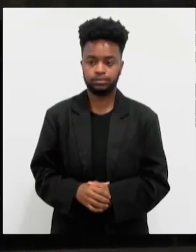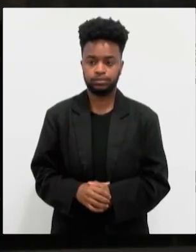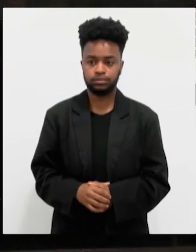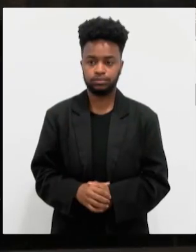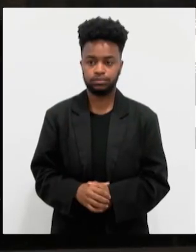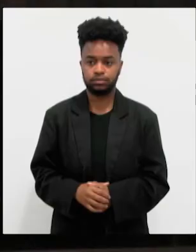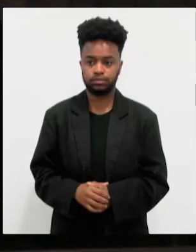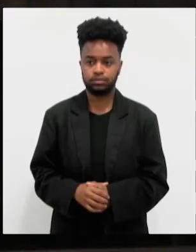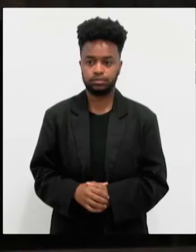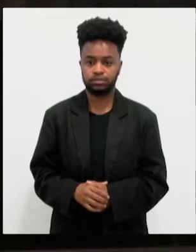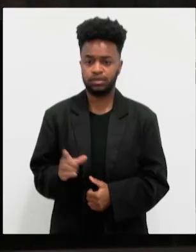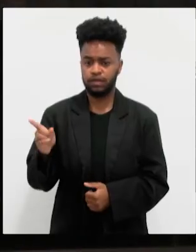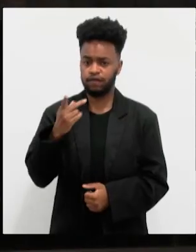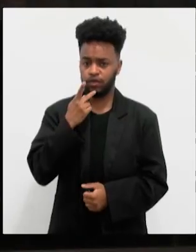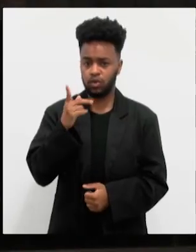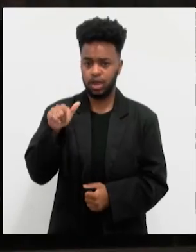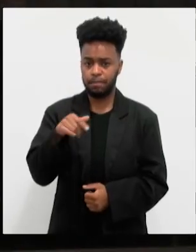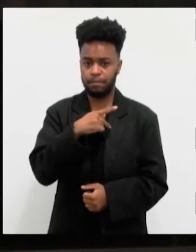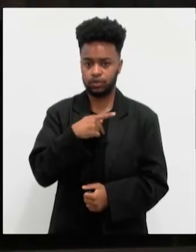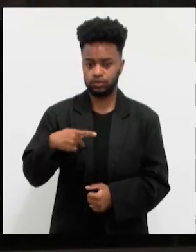ele se auto-intitula pastor